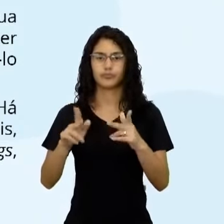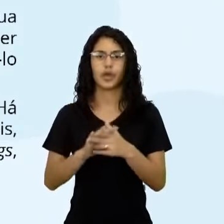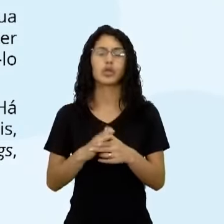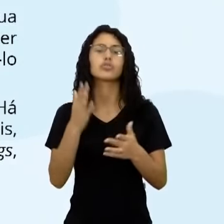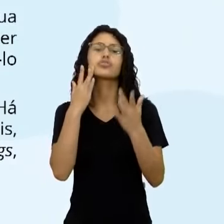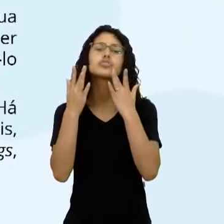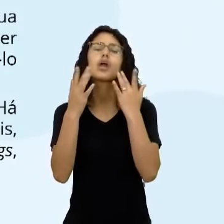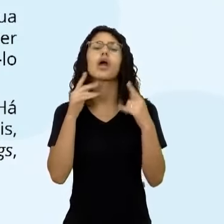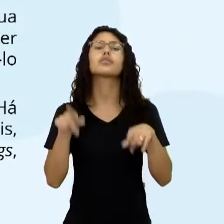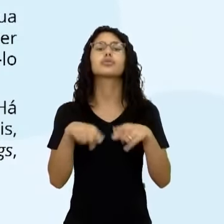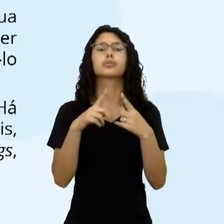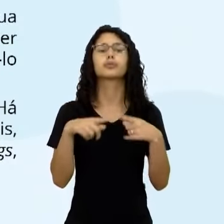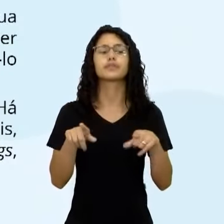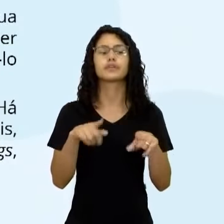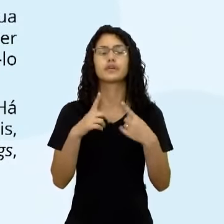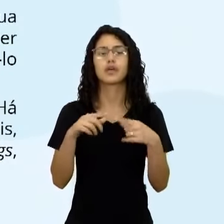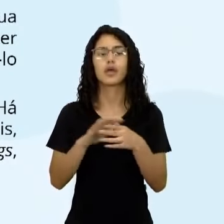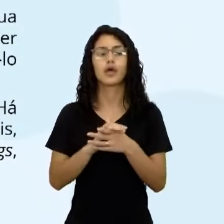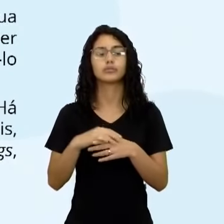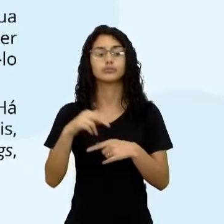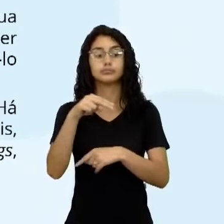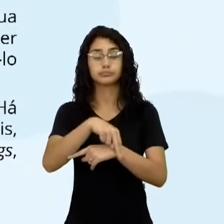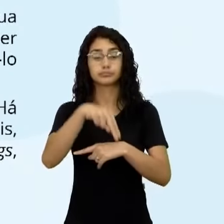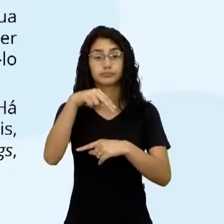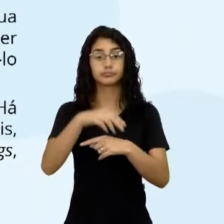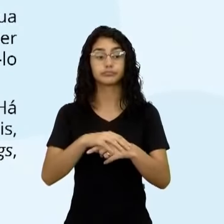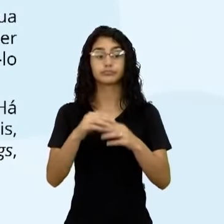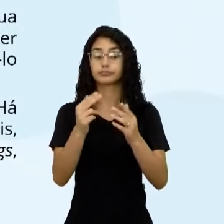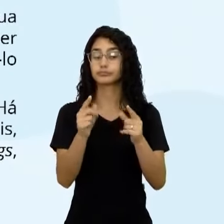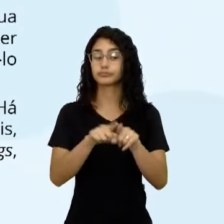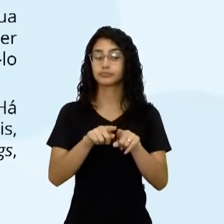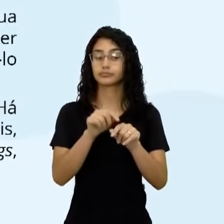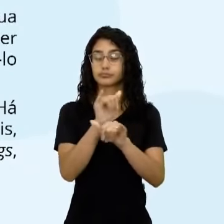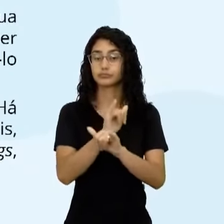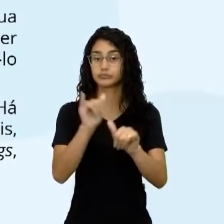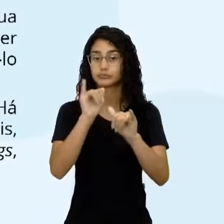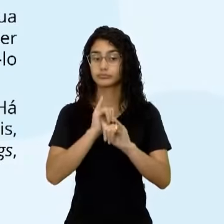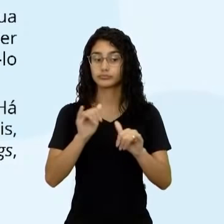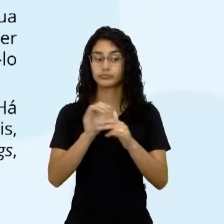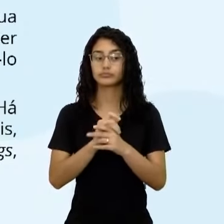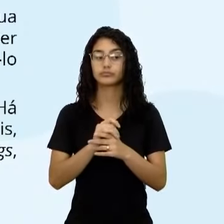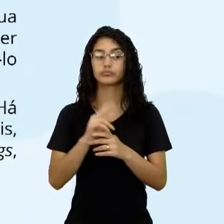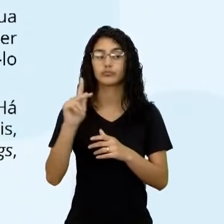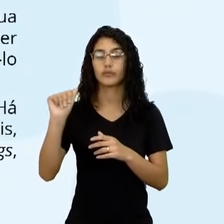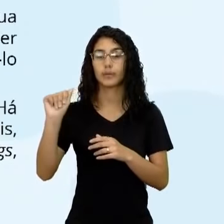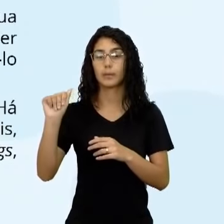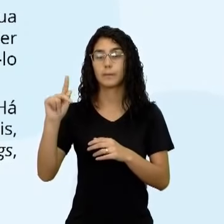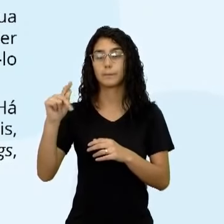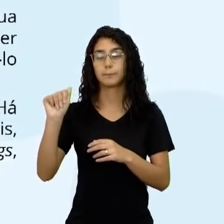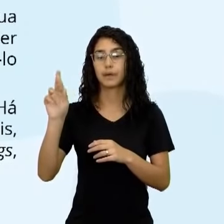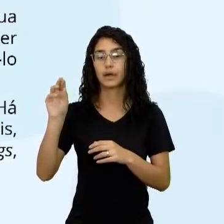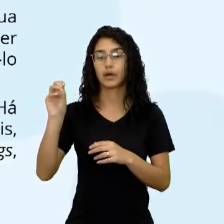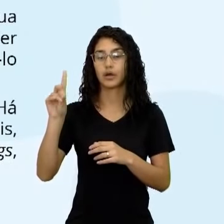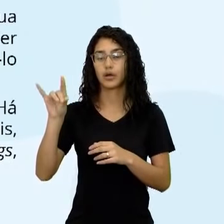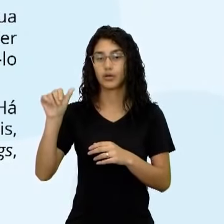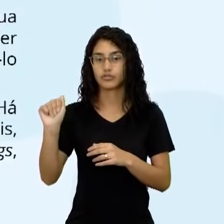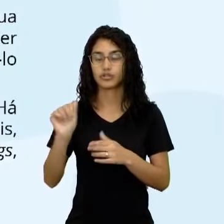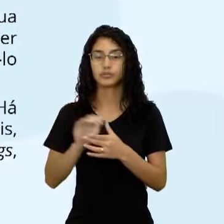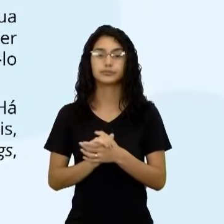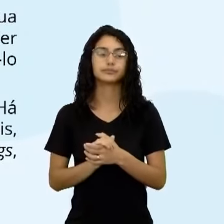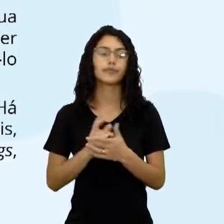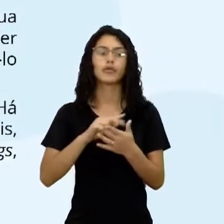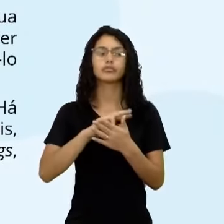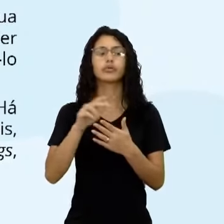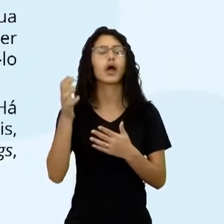Musical telenovela paródias pinturas áudio book etc Tom saber que a